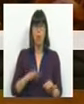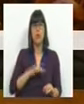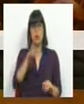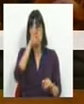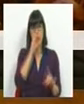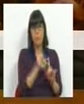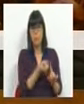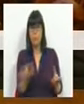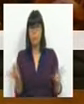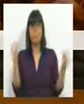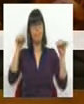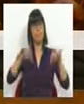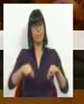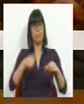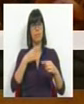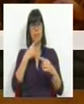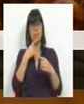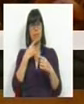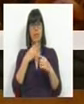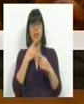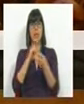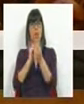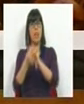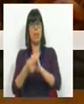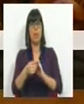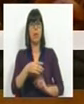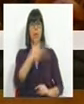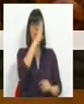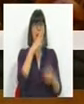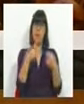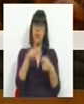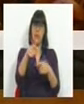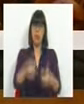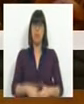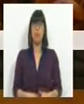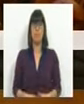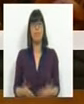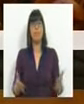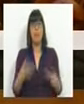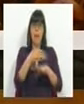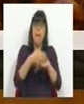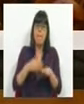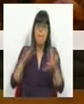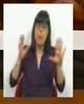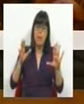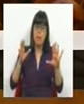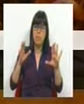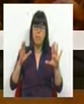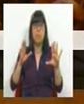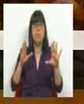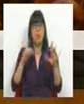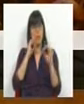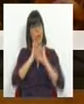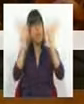senhores ministros vieram aqui desdizer o primeiro-ministro. Fica-vos bem. Foi parcial, mas